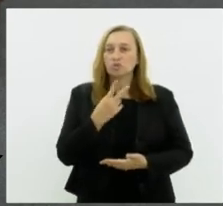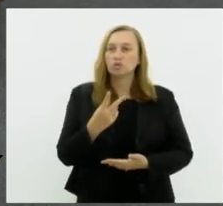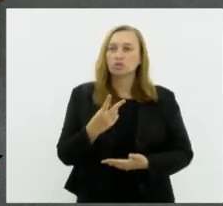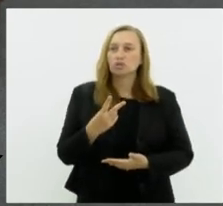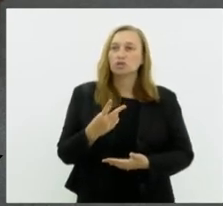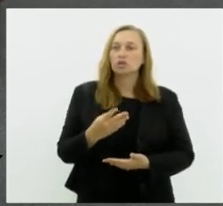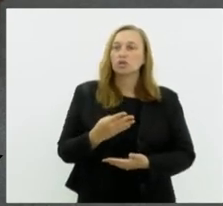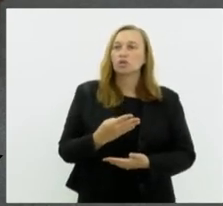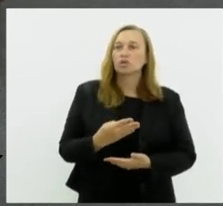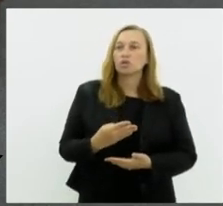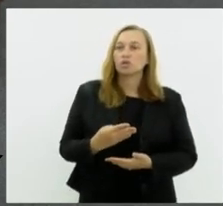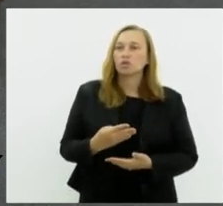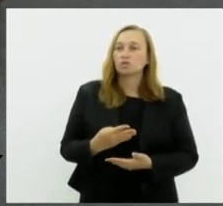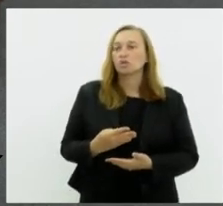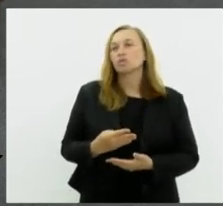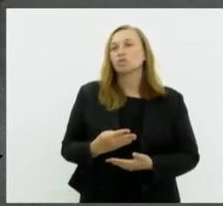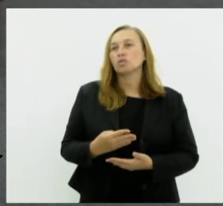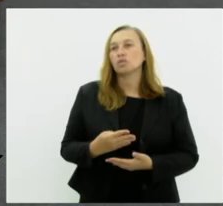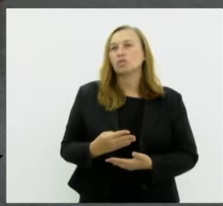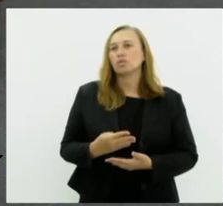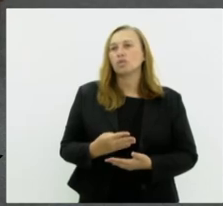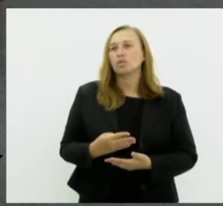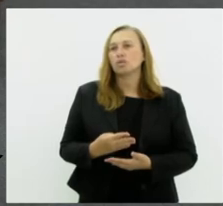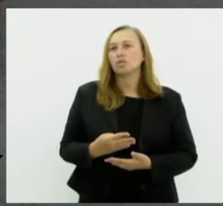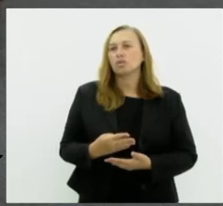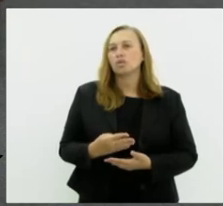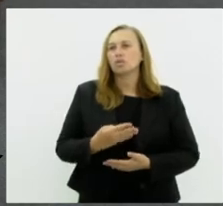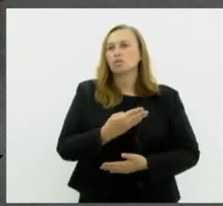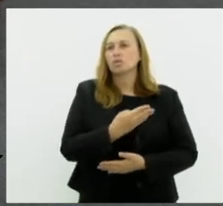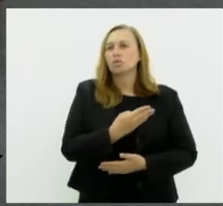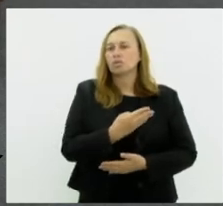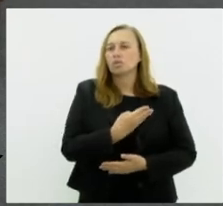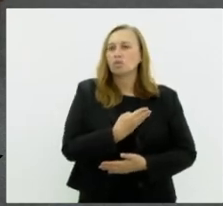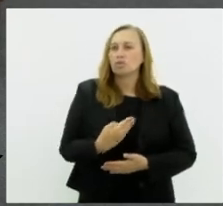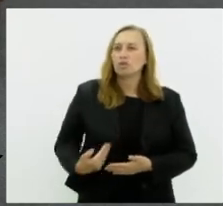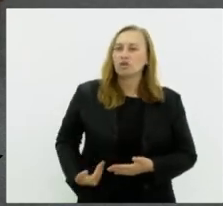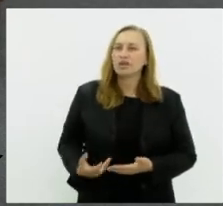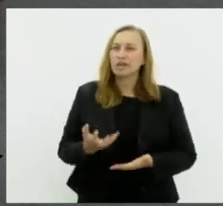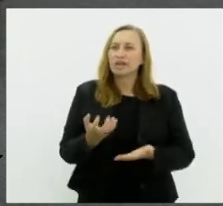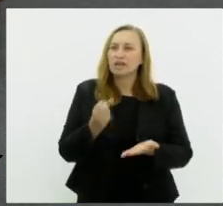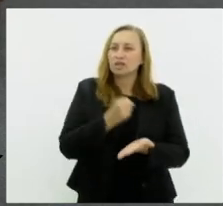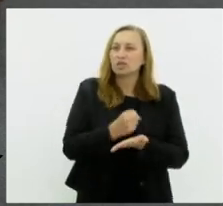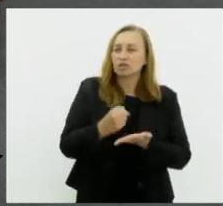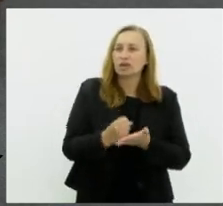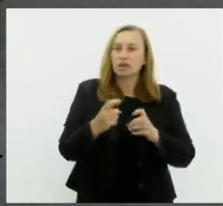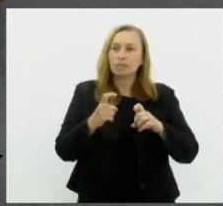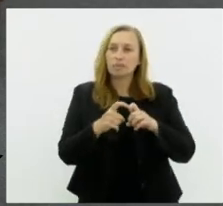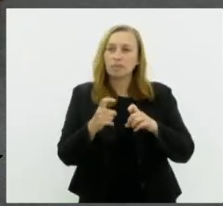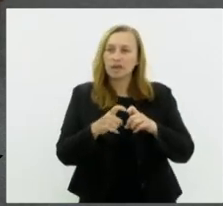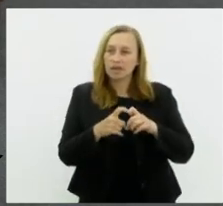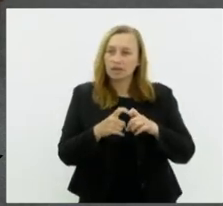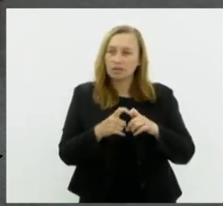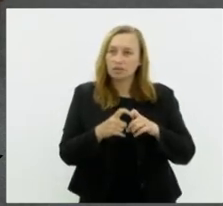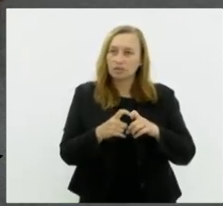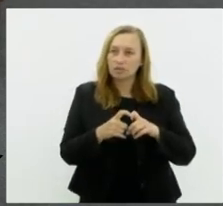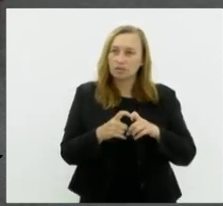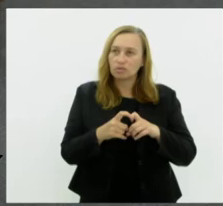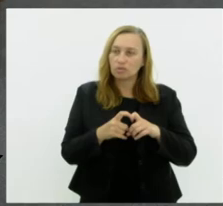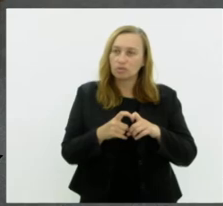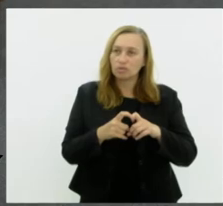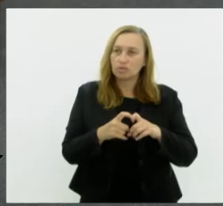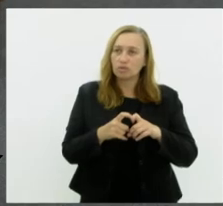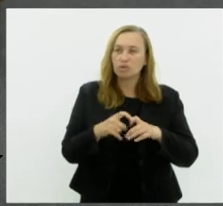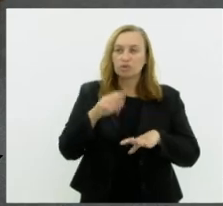público contratar, a exemplo do que vem fazendo a Prefeitura do Rio de Janeiro, querer contratar médicos especialistas sem